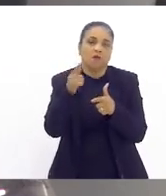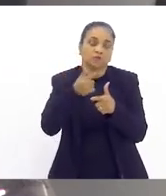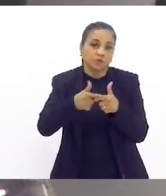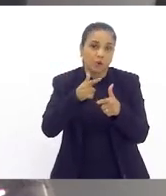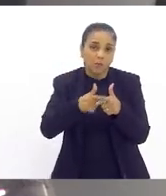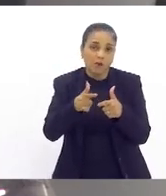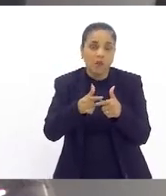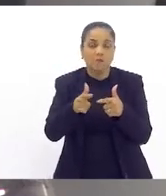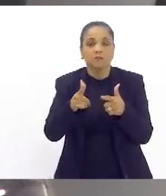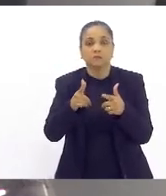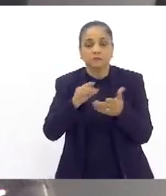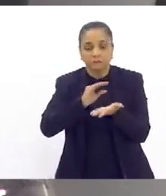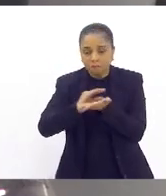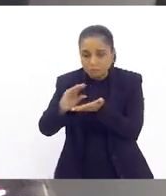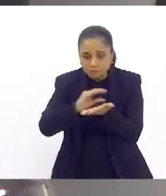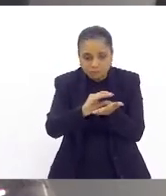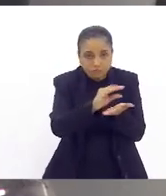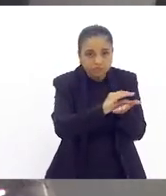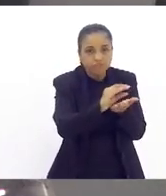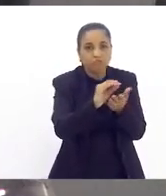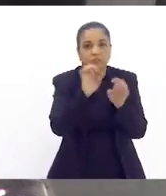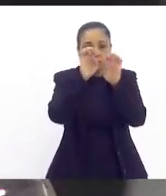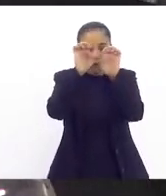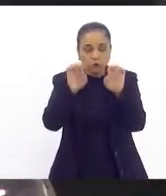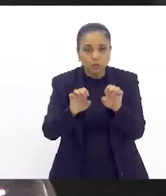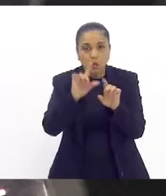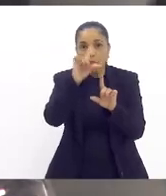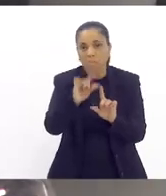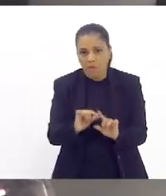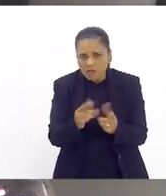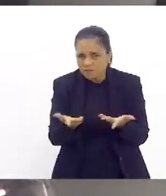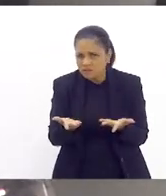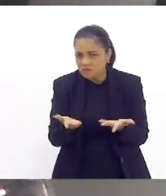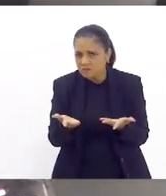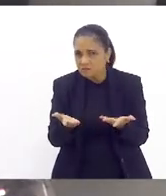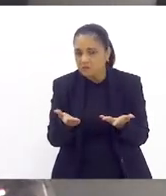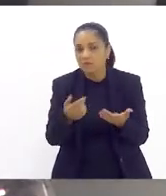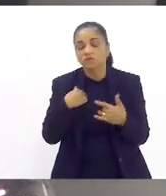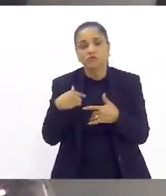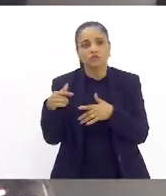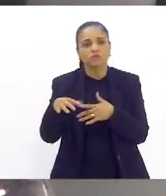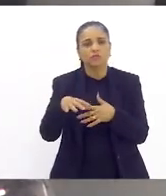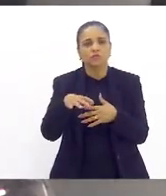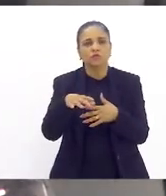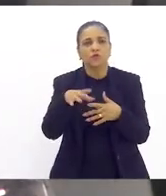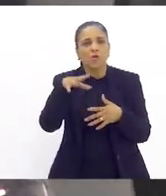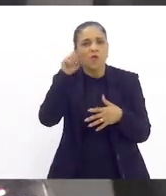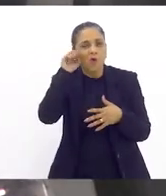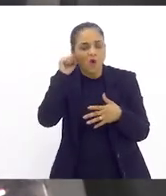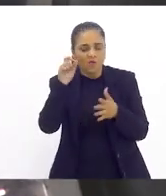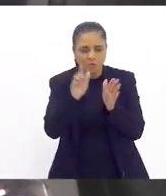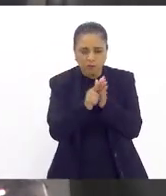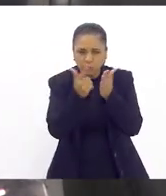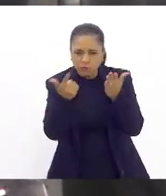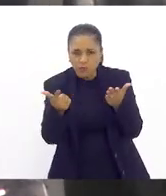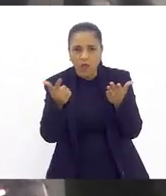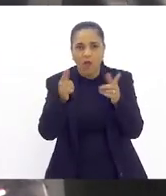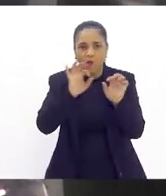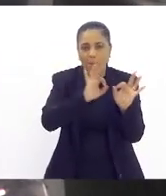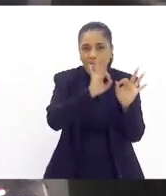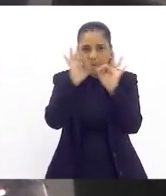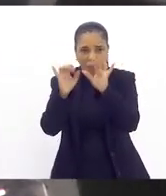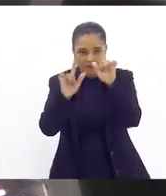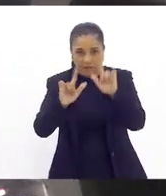e nos investimentos feitos de infraestrutura a gente escuta pelos jornais pela imprensa as empresas